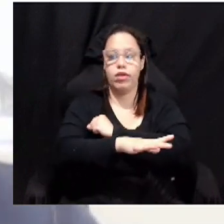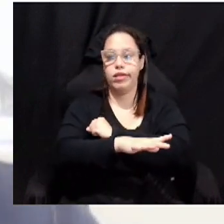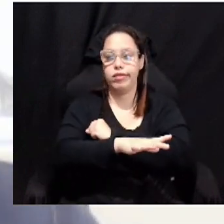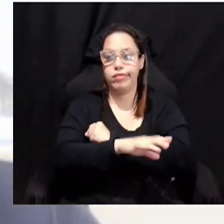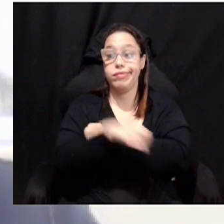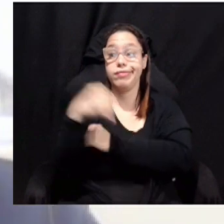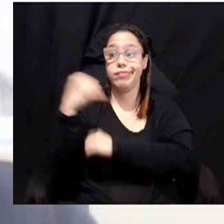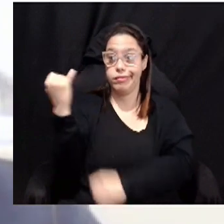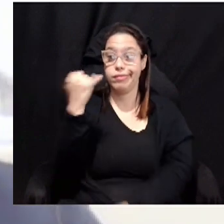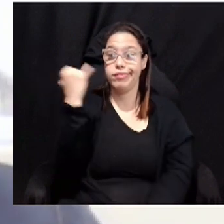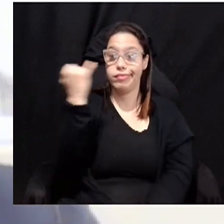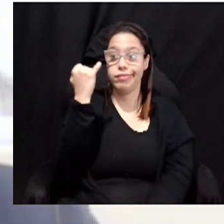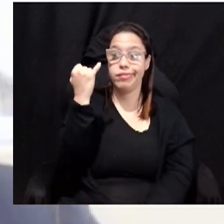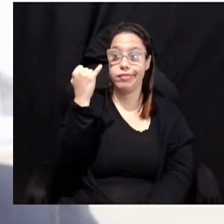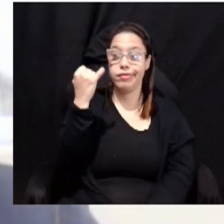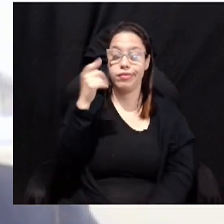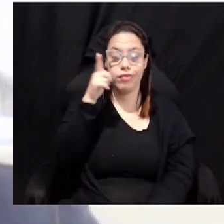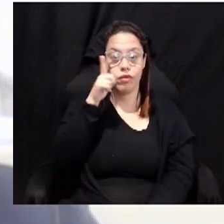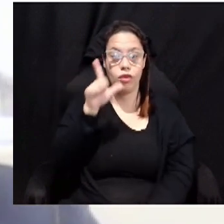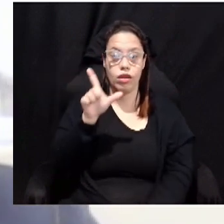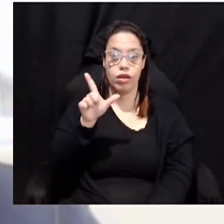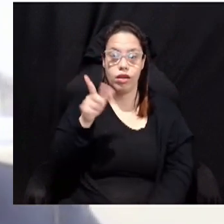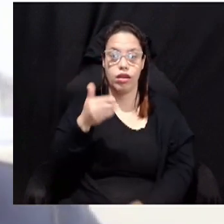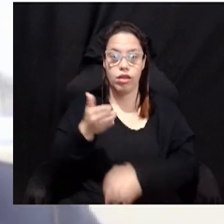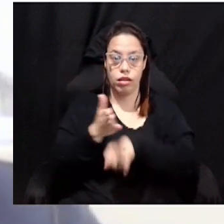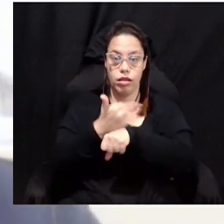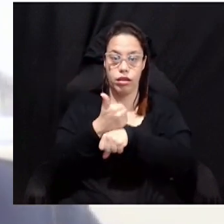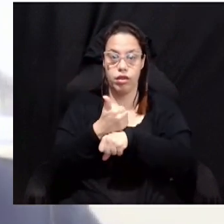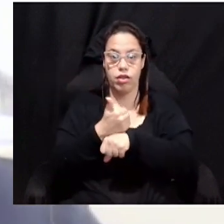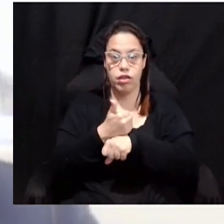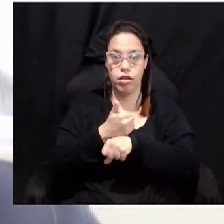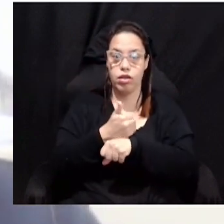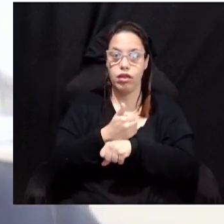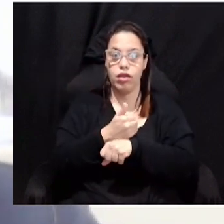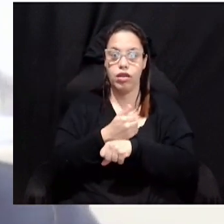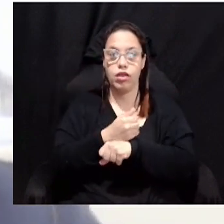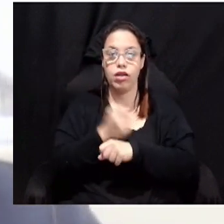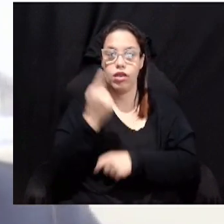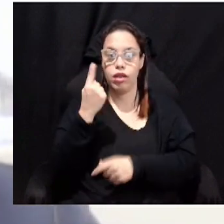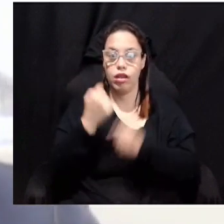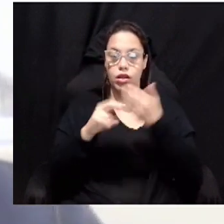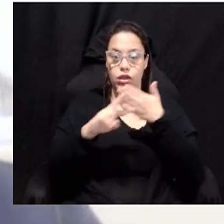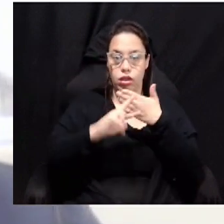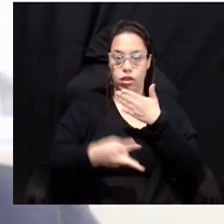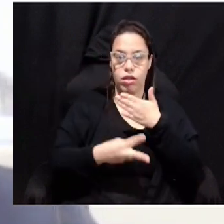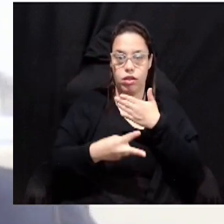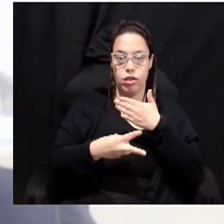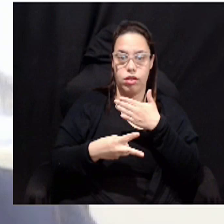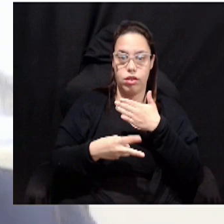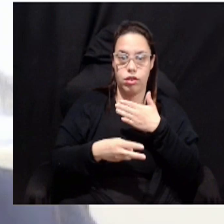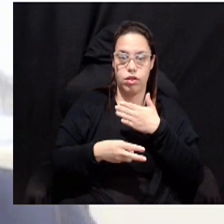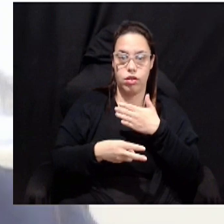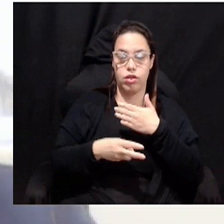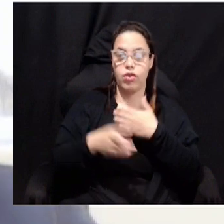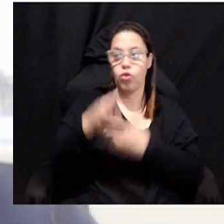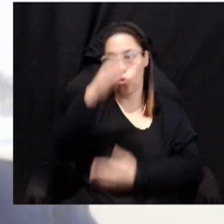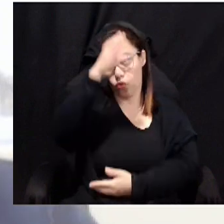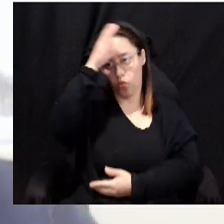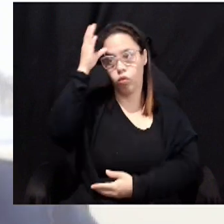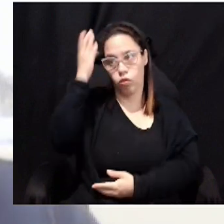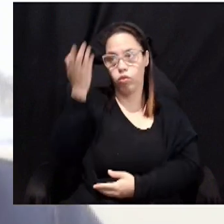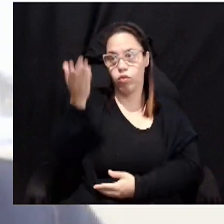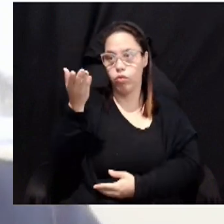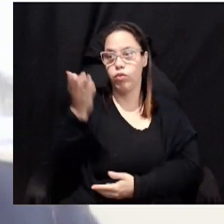vezes a gente consegue agir antes que ocorra algum impacto no cliente final. Então, muitas vezes o consumidor não